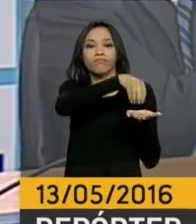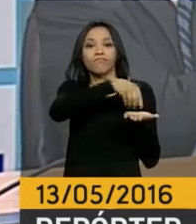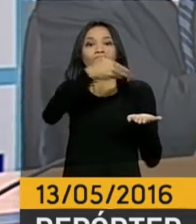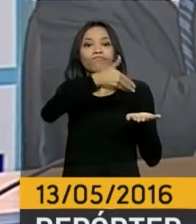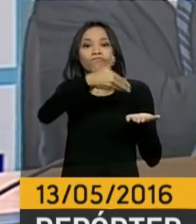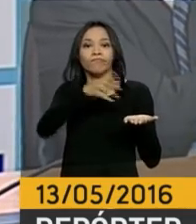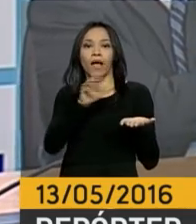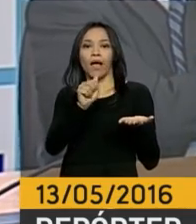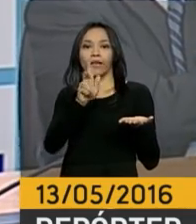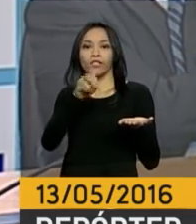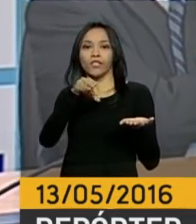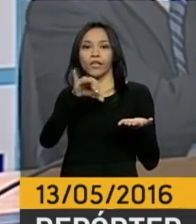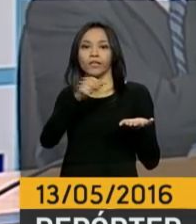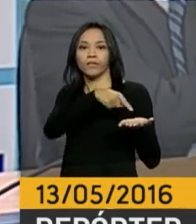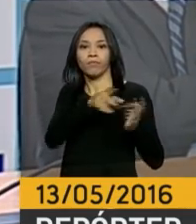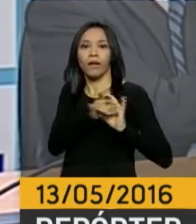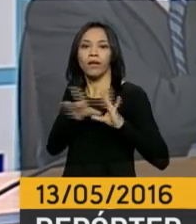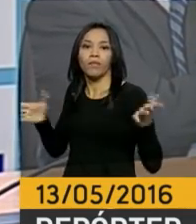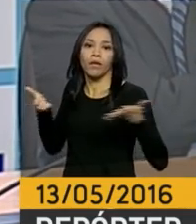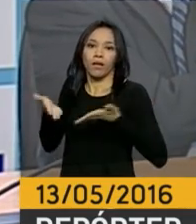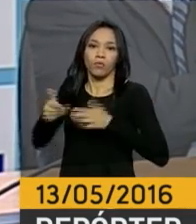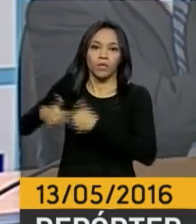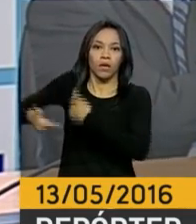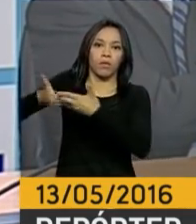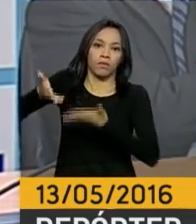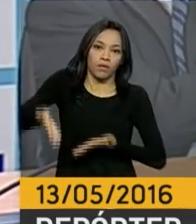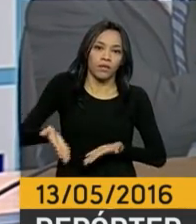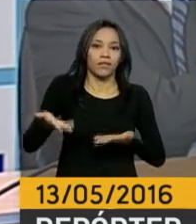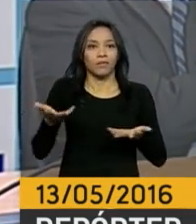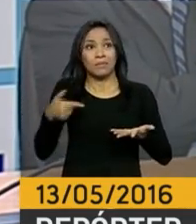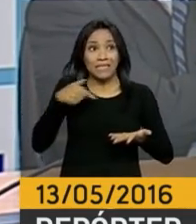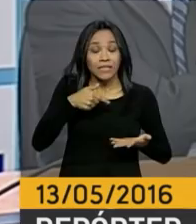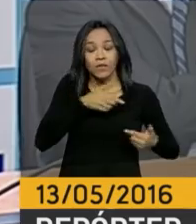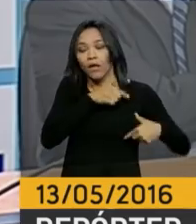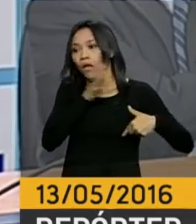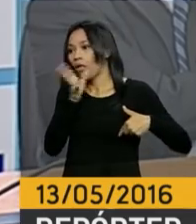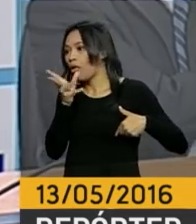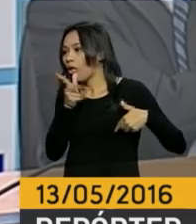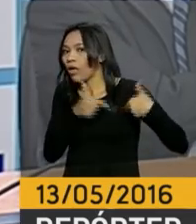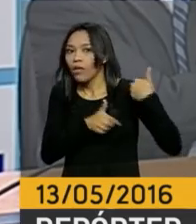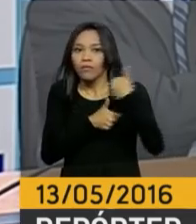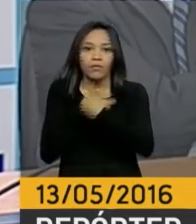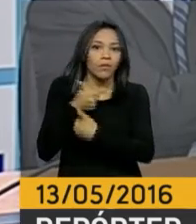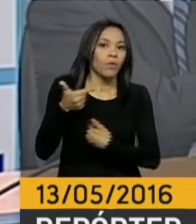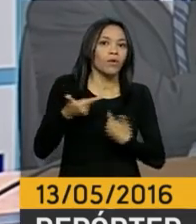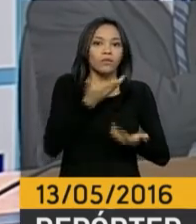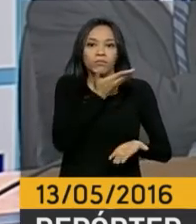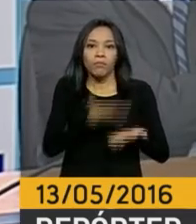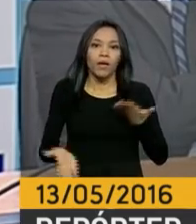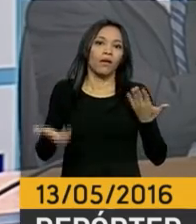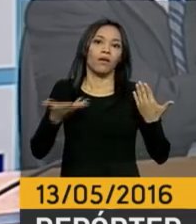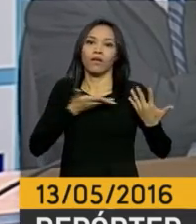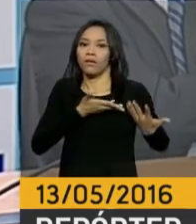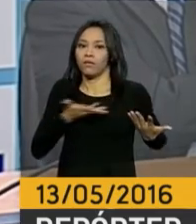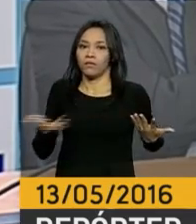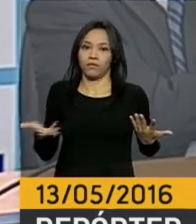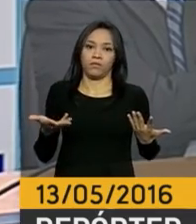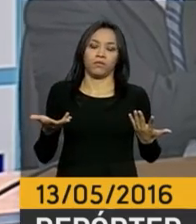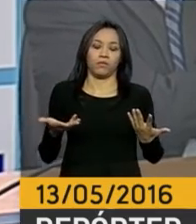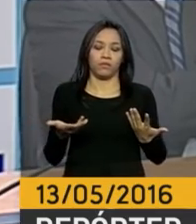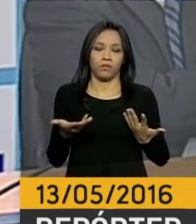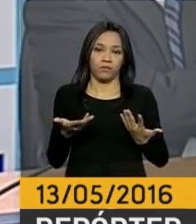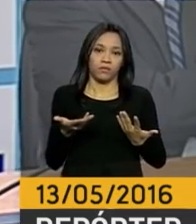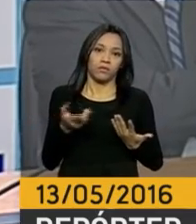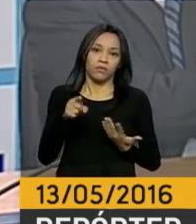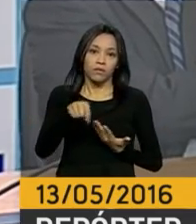isso tudo isso vai parar no custo depois do serviço prestado porque alguém tem que pagar a conta então sem prejuízo da segurança